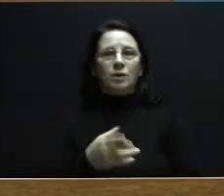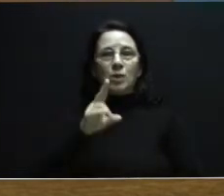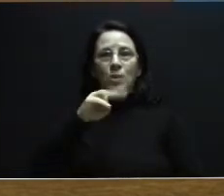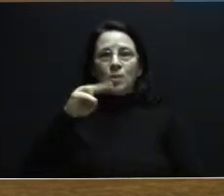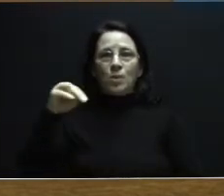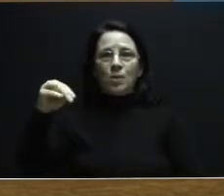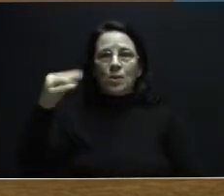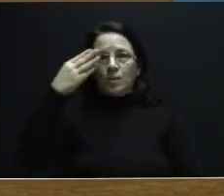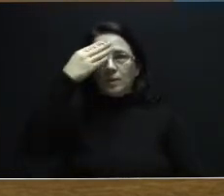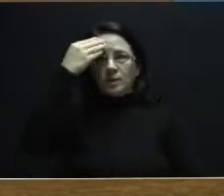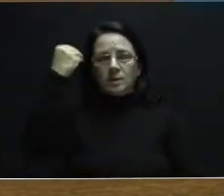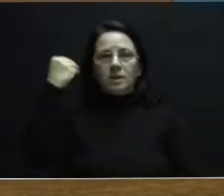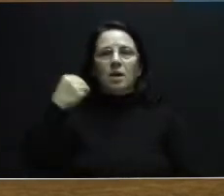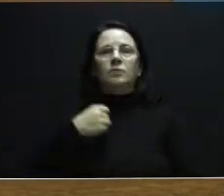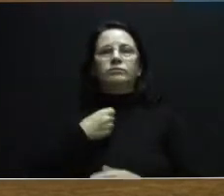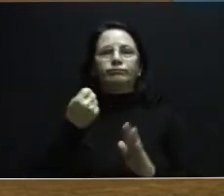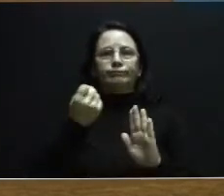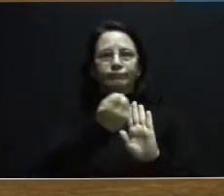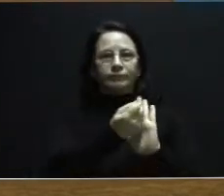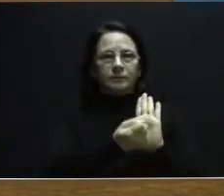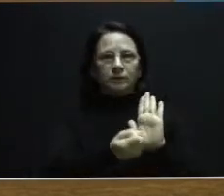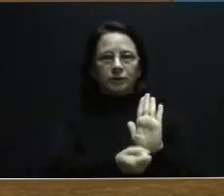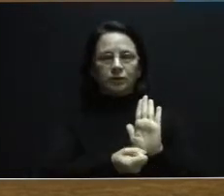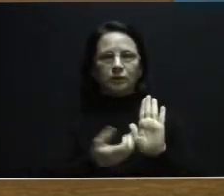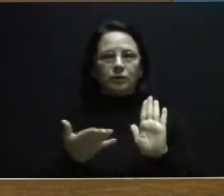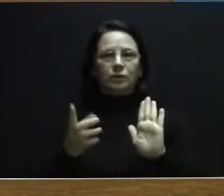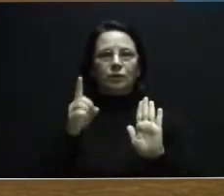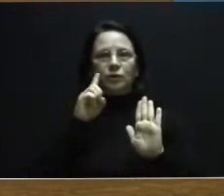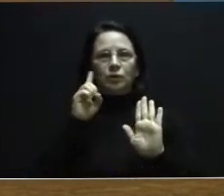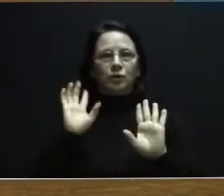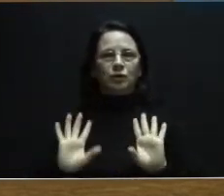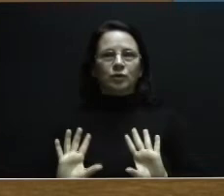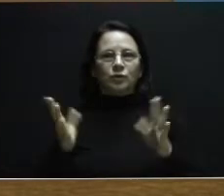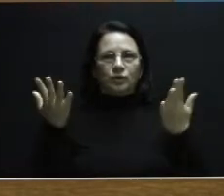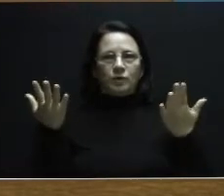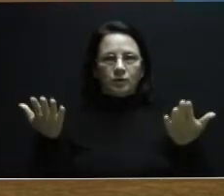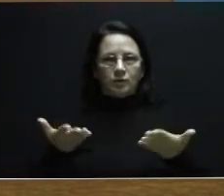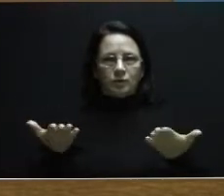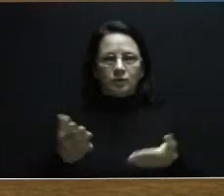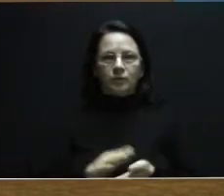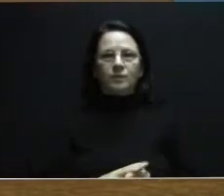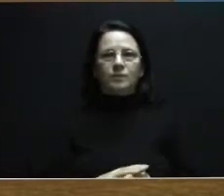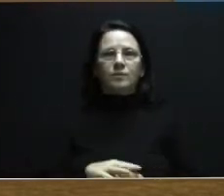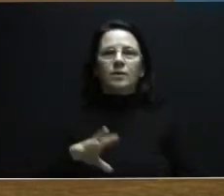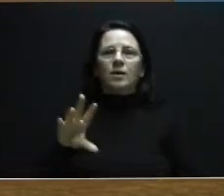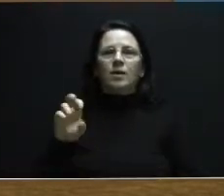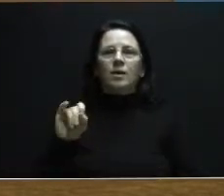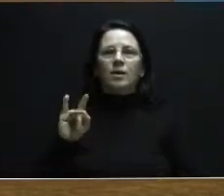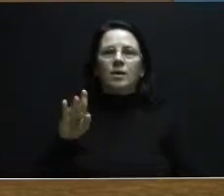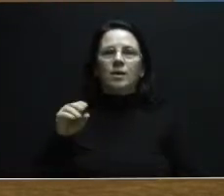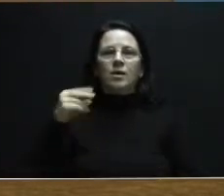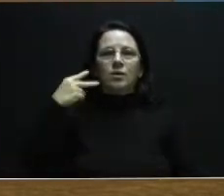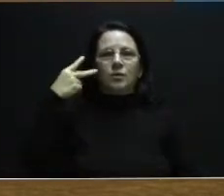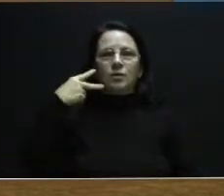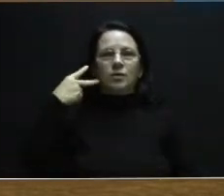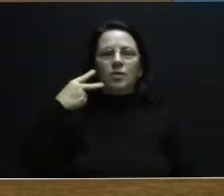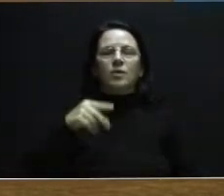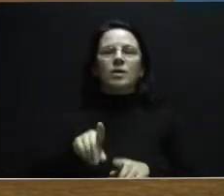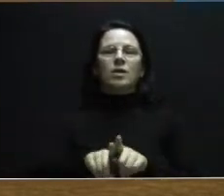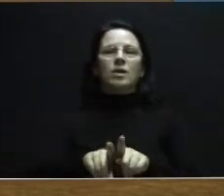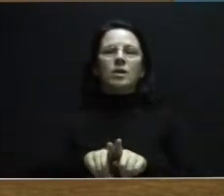Rodrigo? Que me chamou também, jamais será esquecido, meu amigo Sérgio Calçados, e o Pado, que está